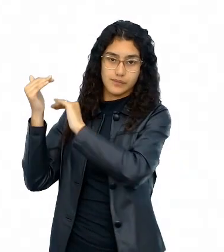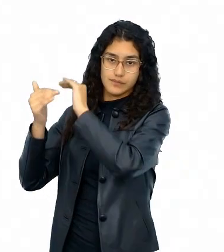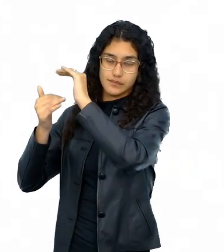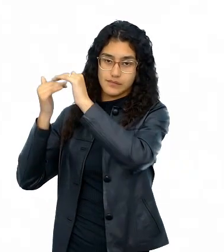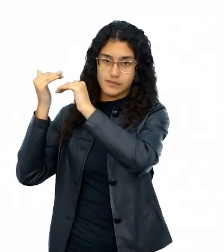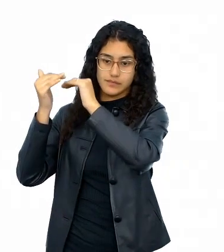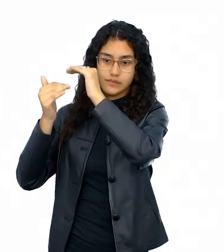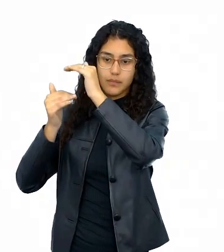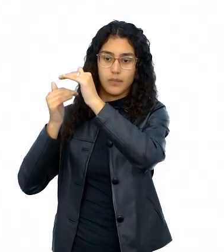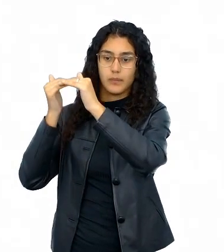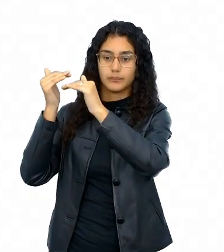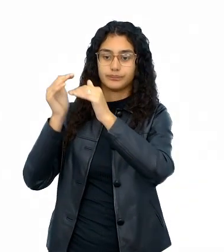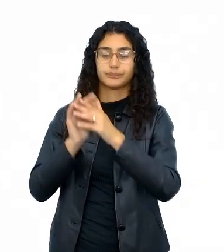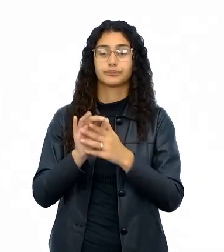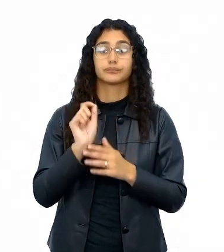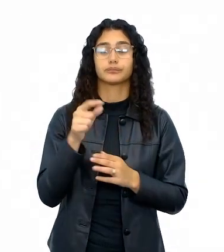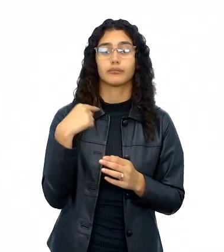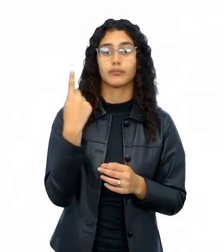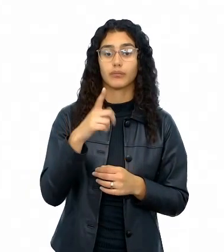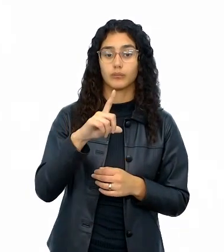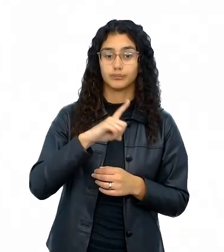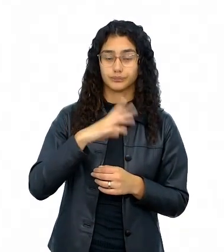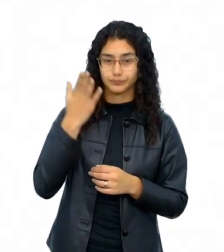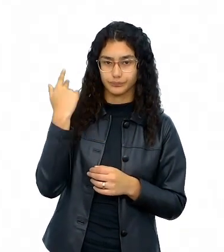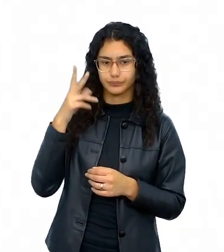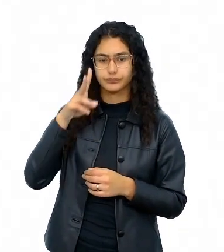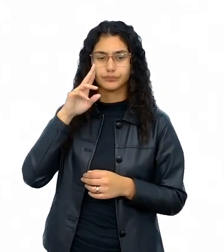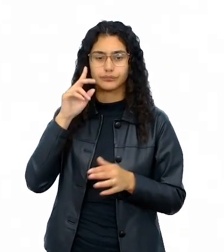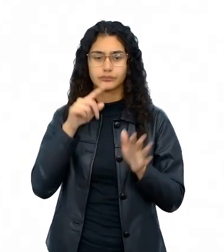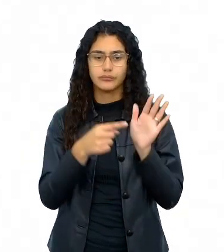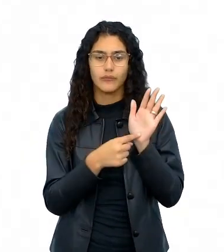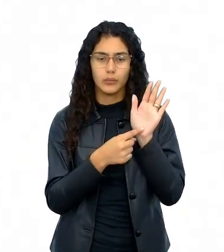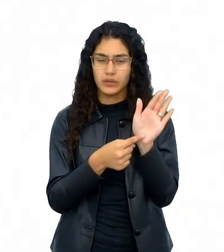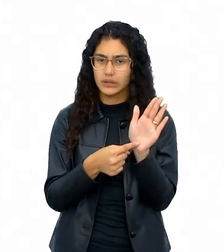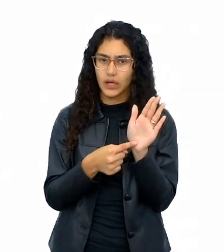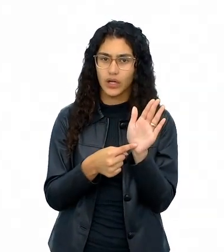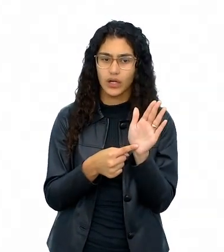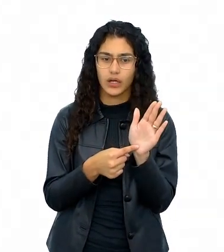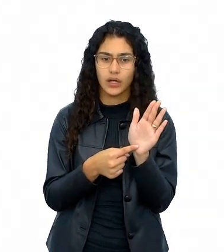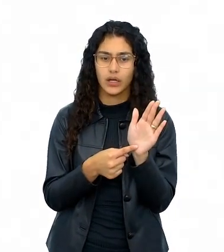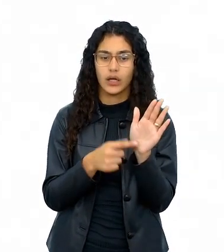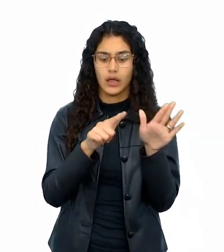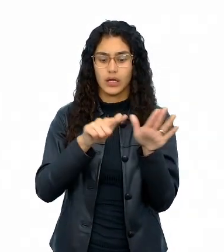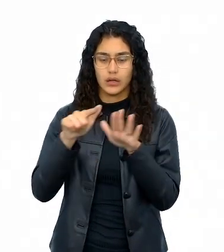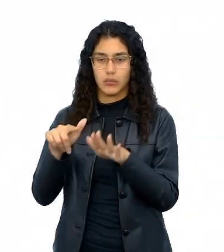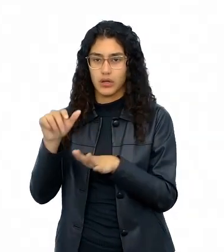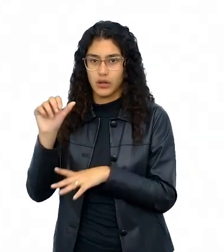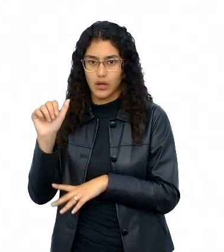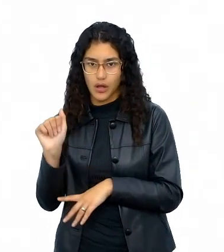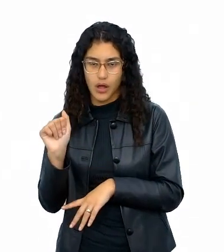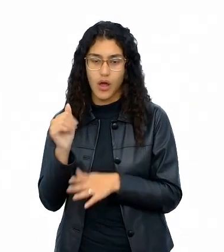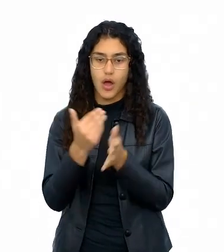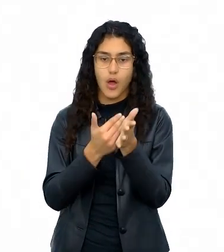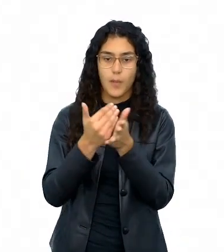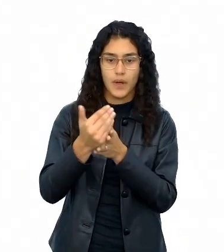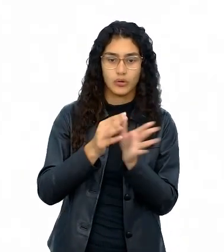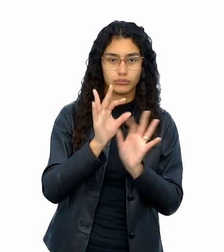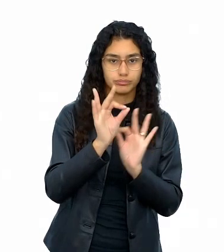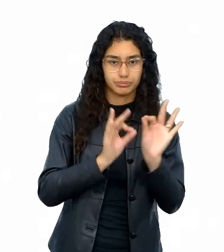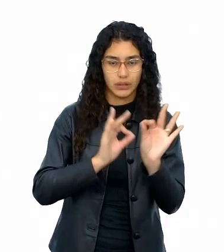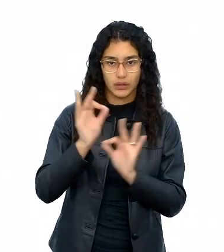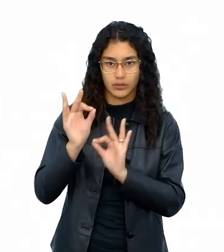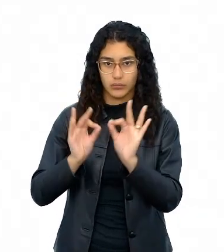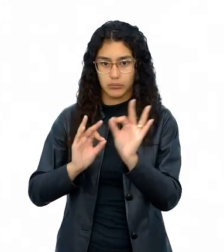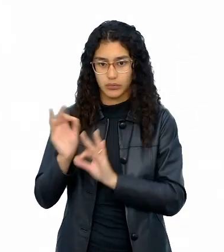desdobramento. Então, o que a gente tinha? Lembra que eu mostrei lá no esquema? Na semana A, é o início do